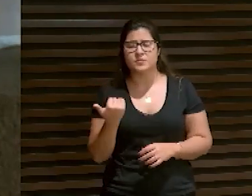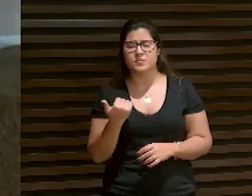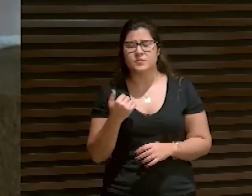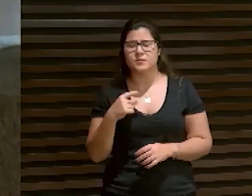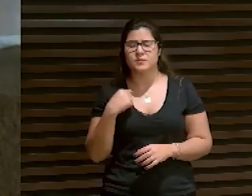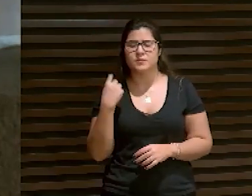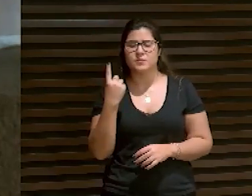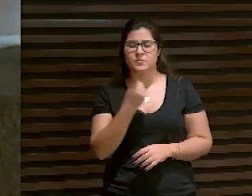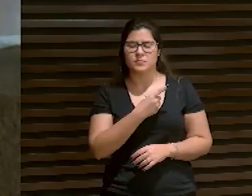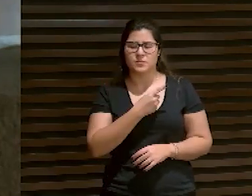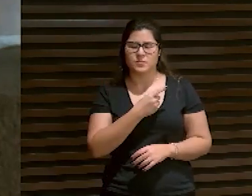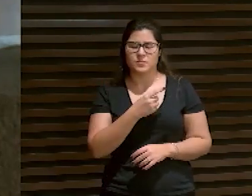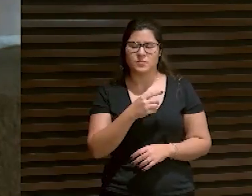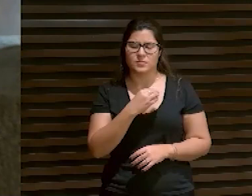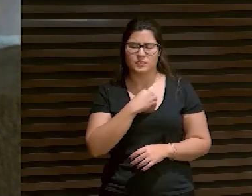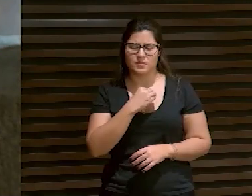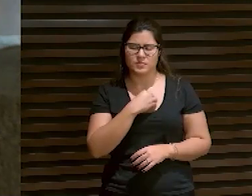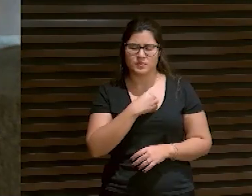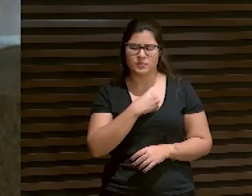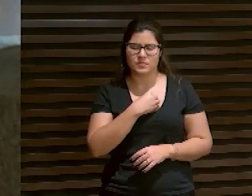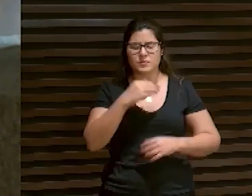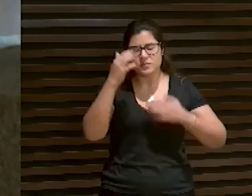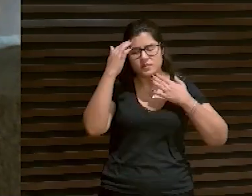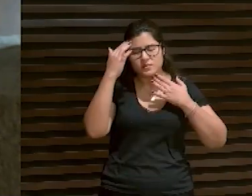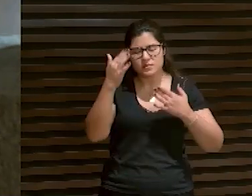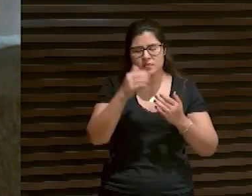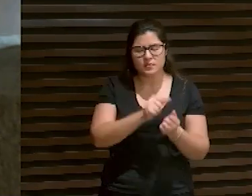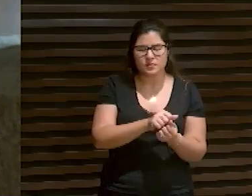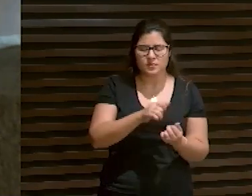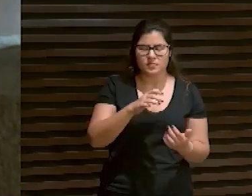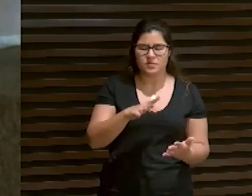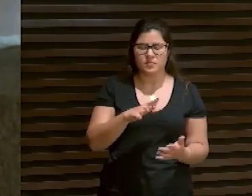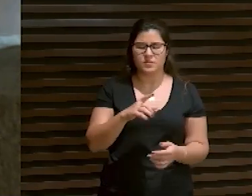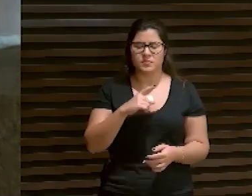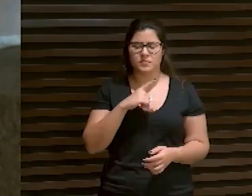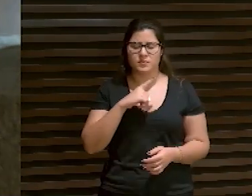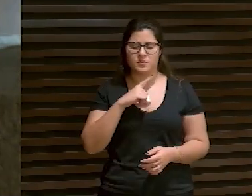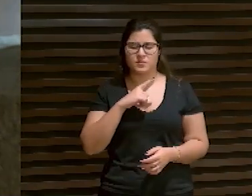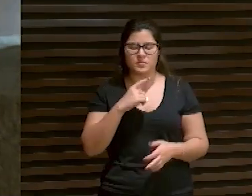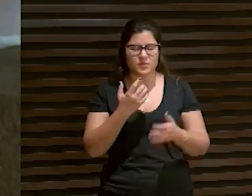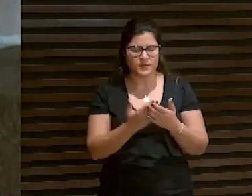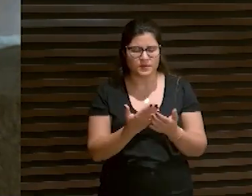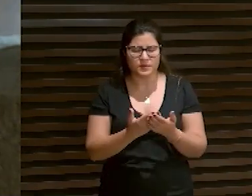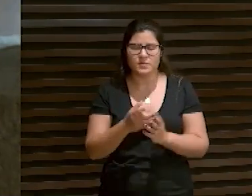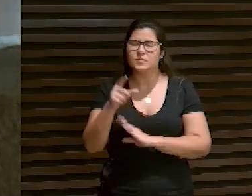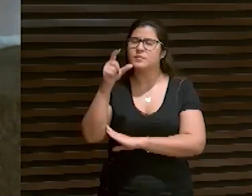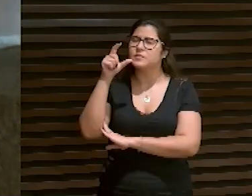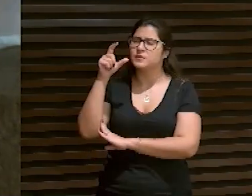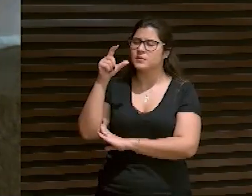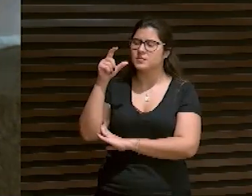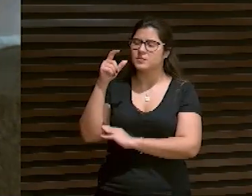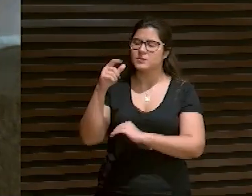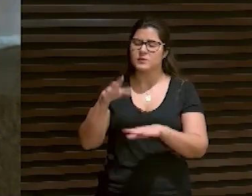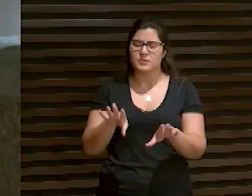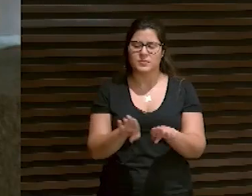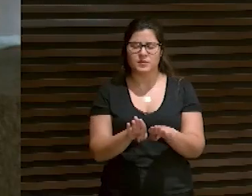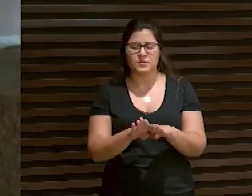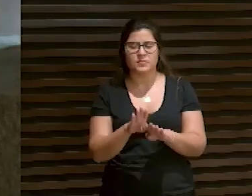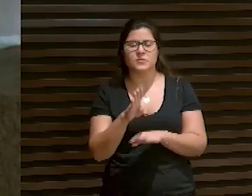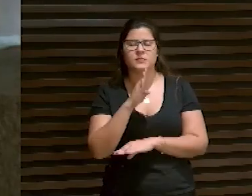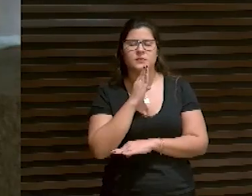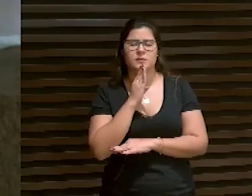pecados. Obrigado pelo privilégio que temos de estudar a tua palavra e de te conhecer. Pedimos que as verdades